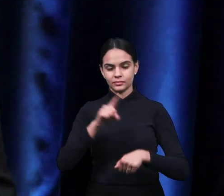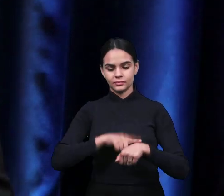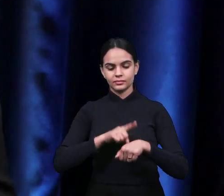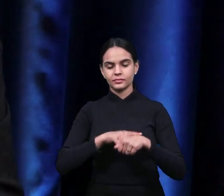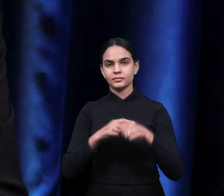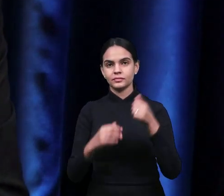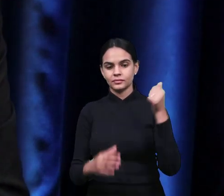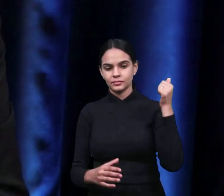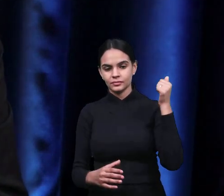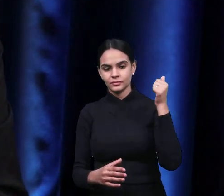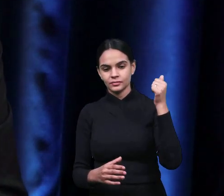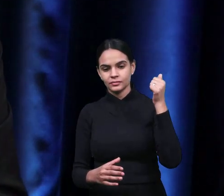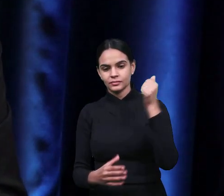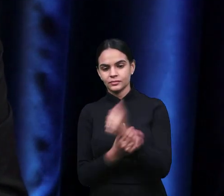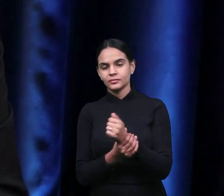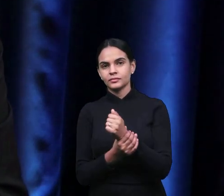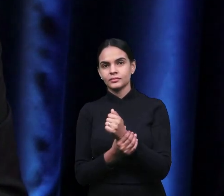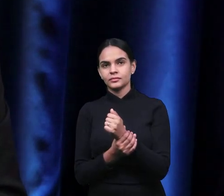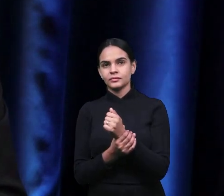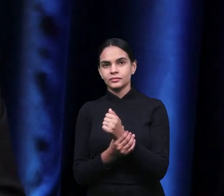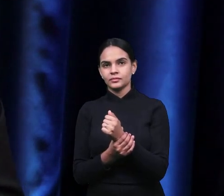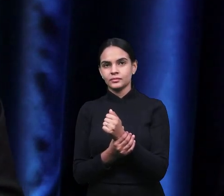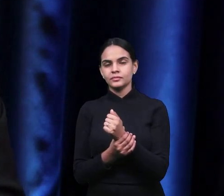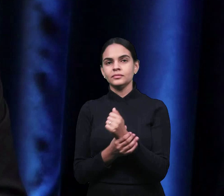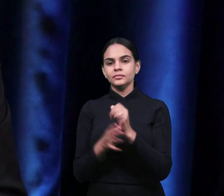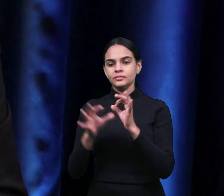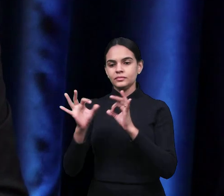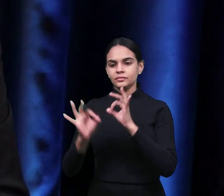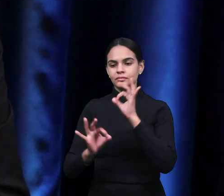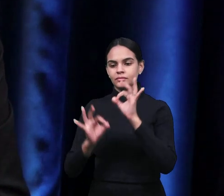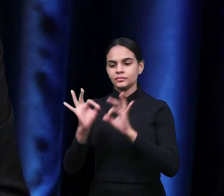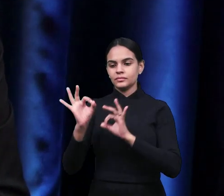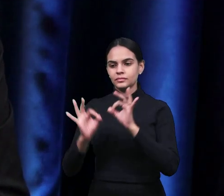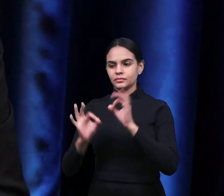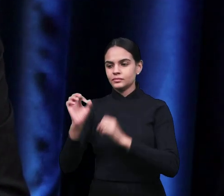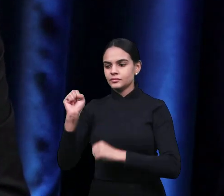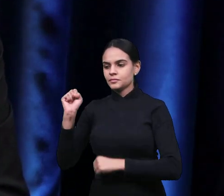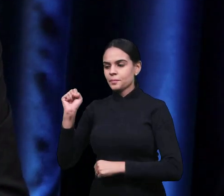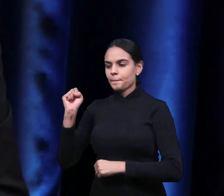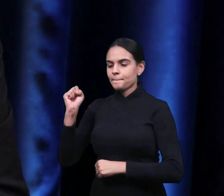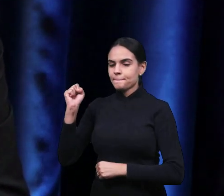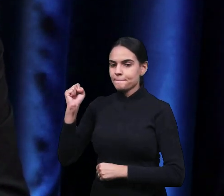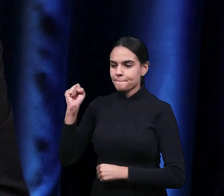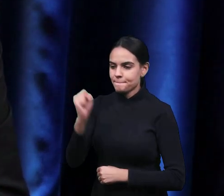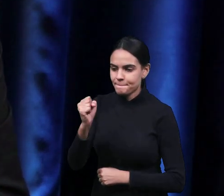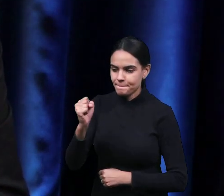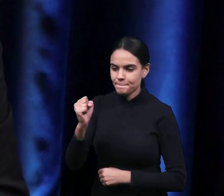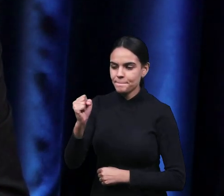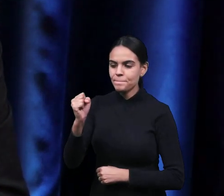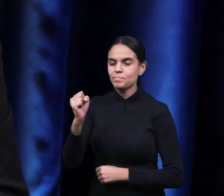estende as mãos para sacrificar Isaac, naquele momento,